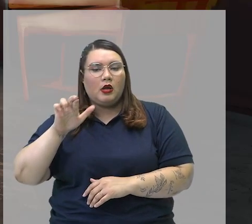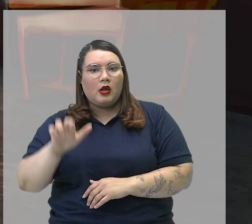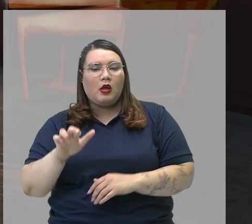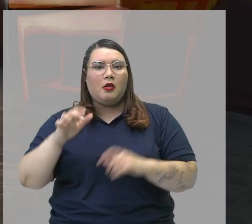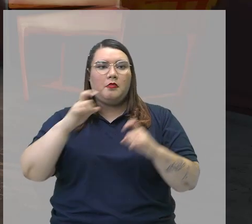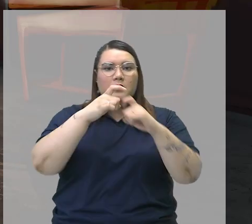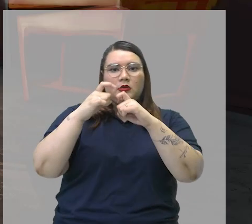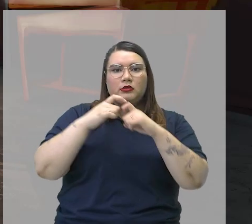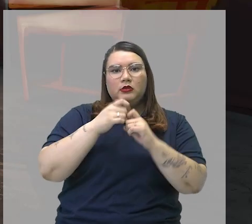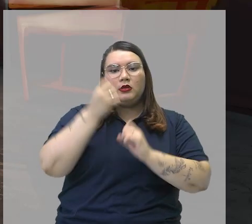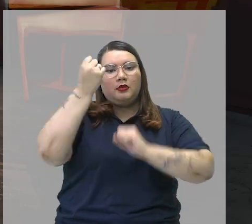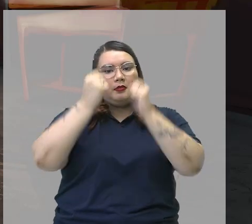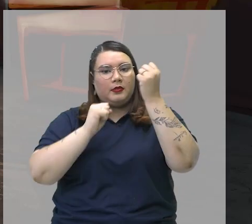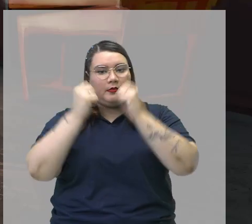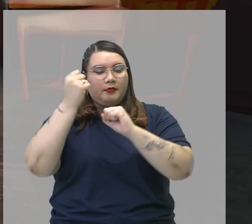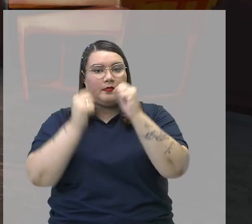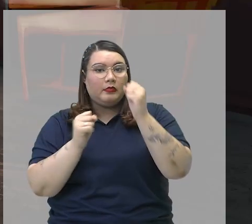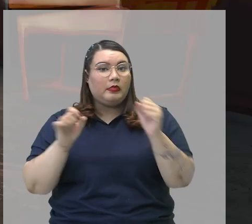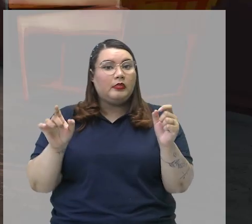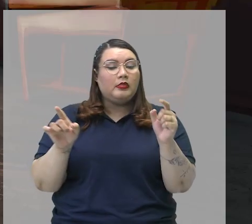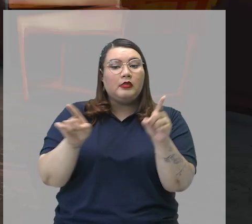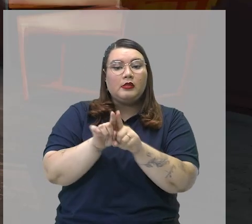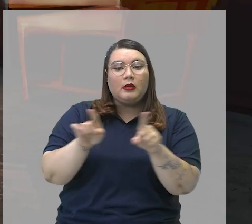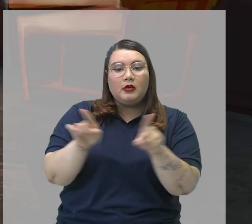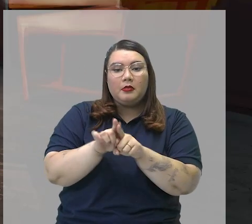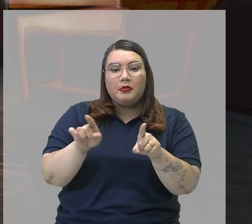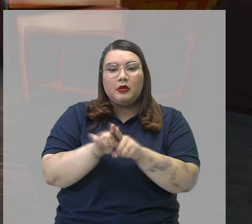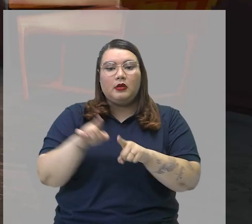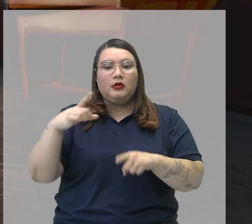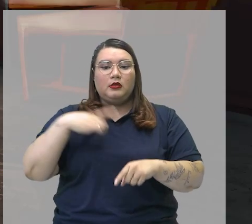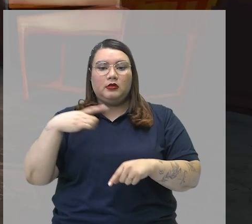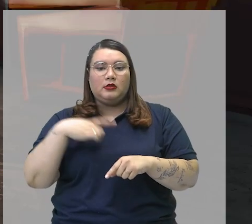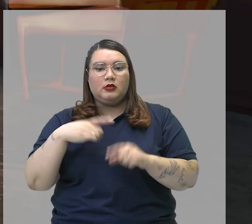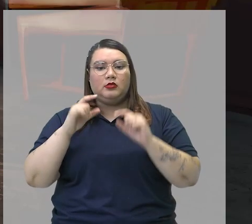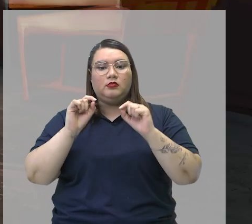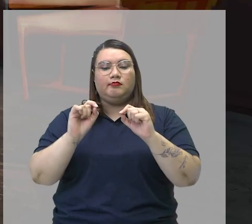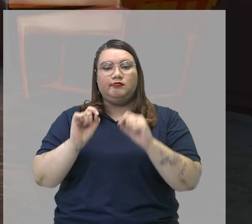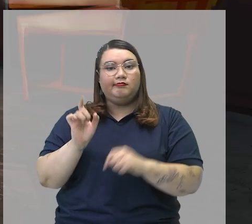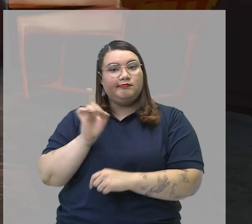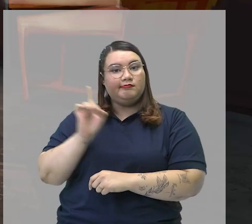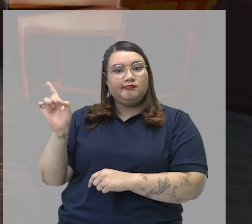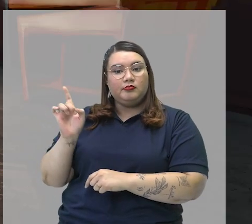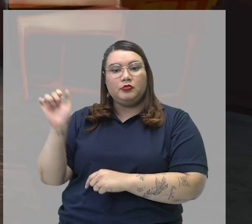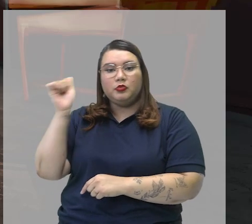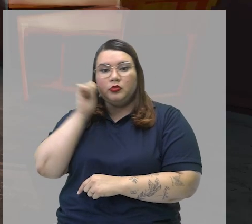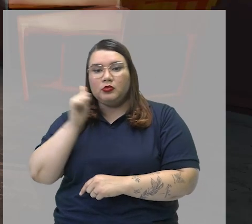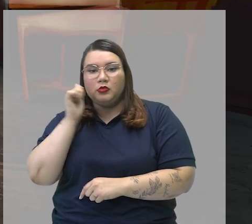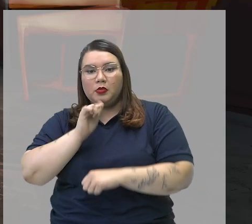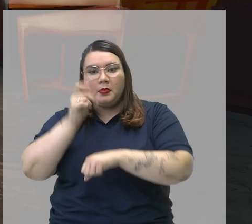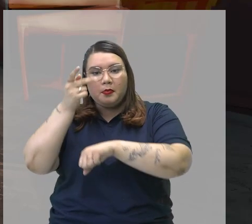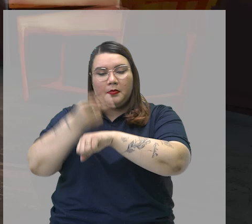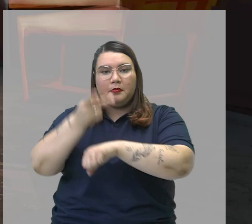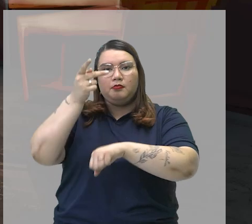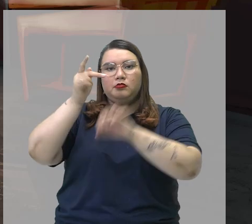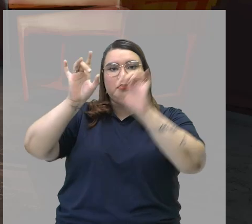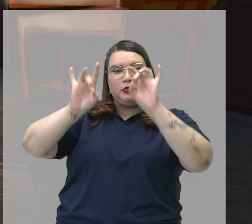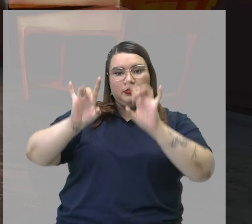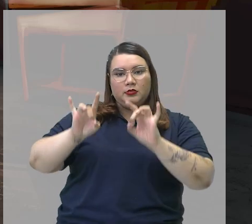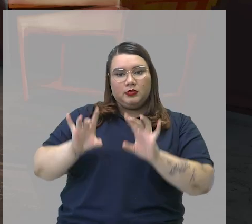e indústria, além de render a Marie Curie o Prêmio